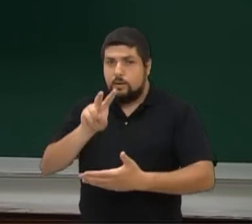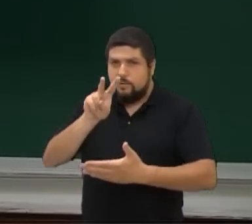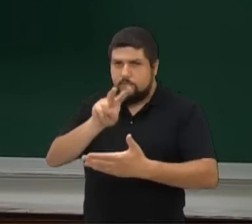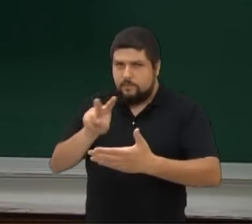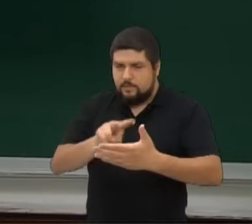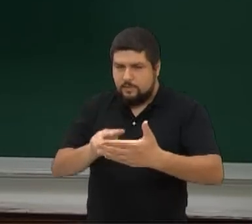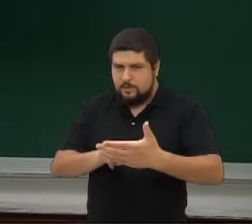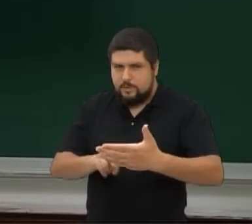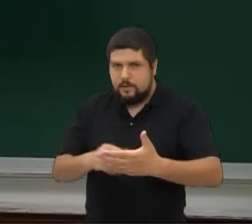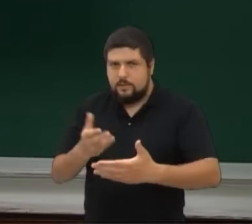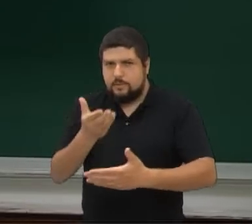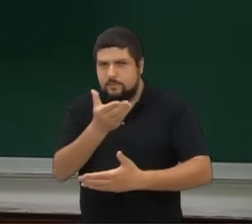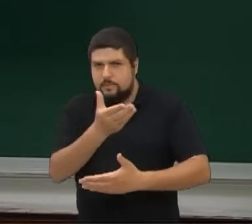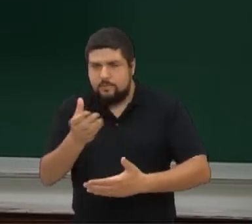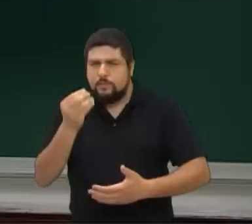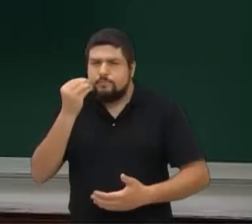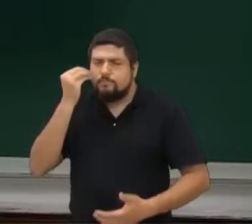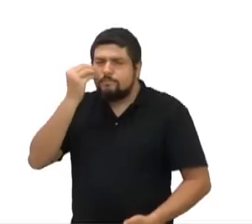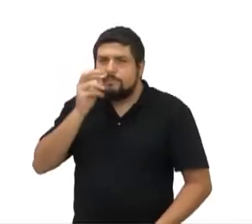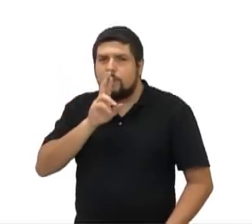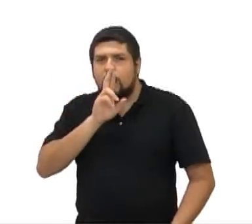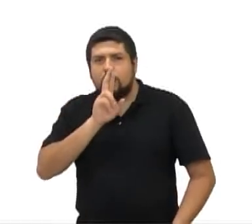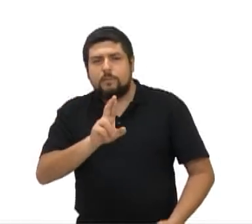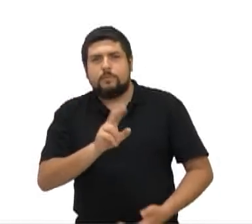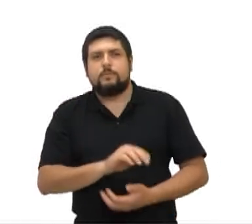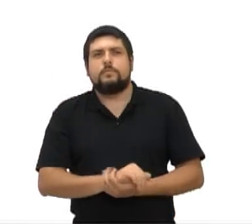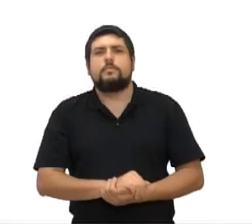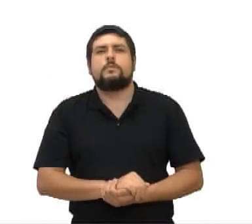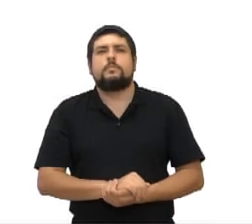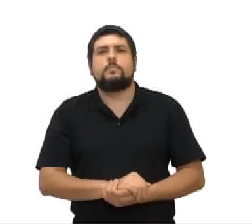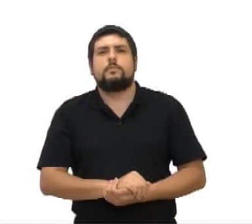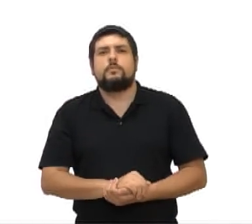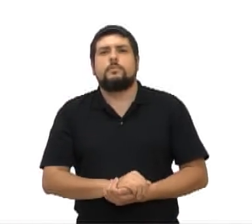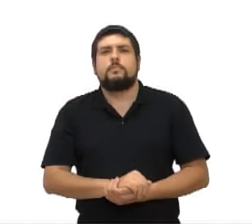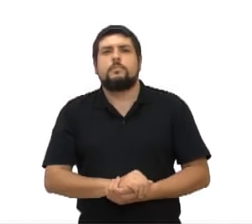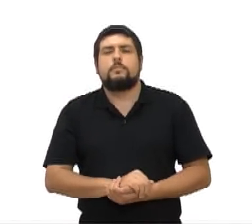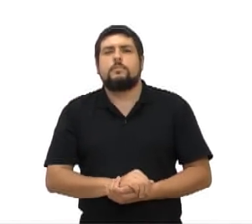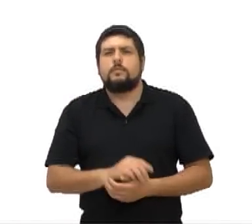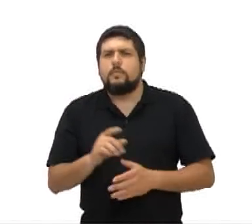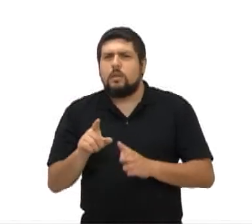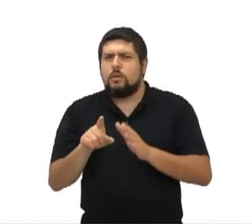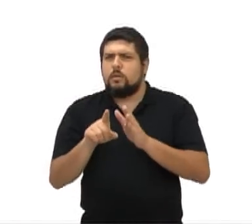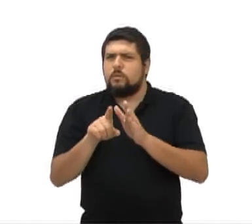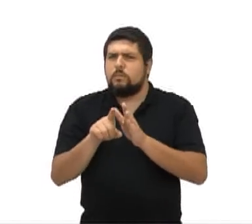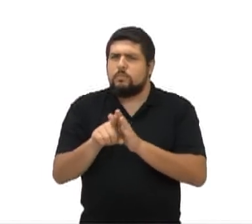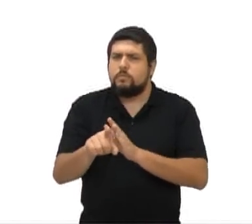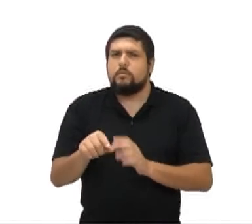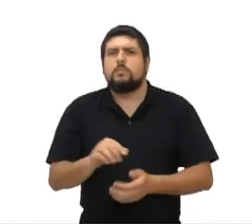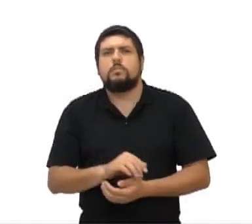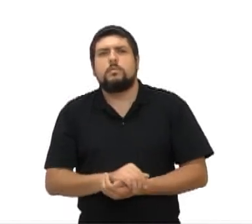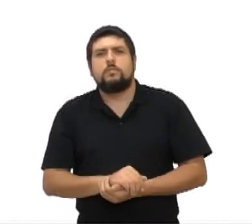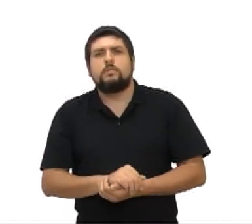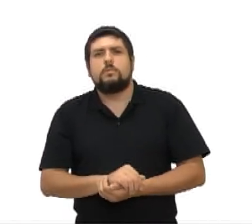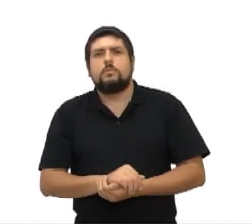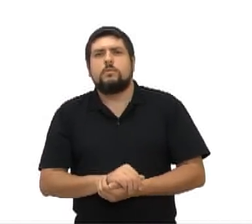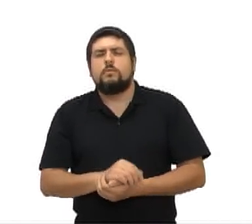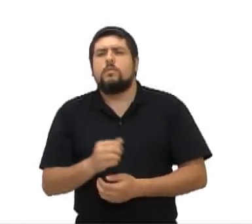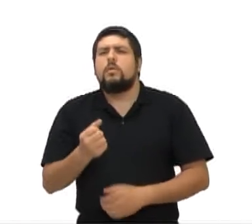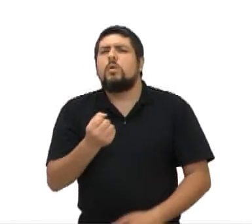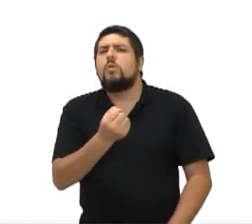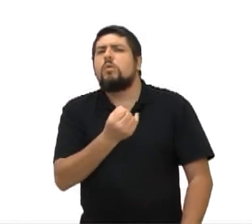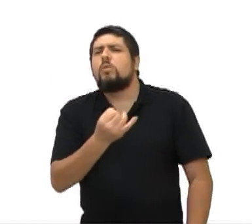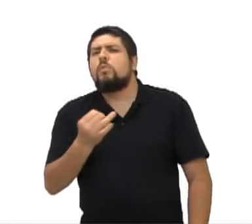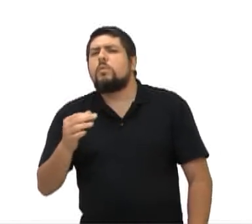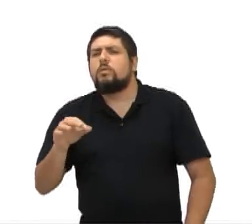vocês, para vocês tentarem resolver. Nesse exercício, ele pergunta qual é a medida em graus,